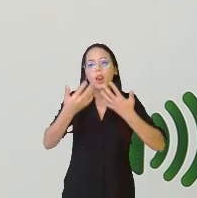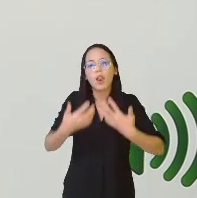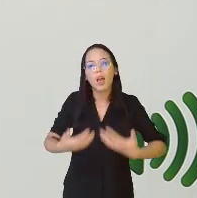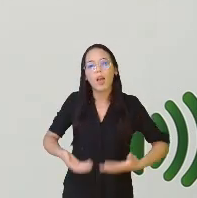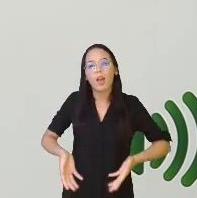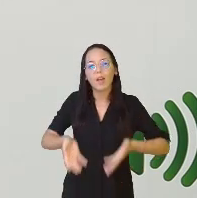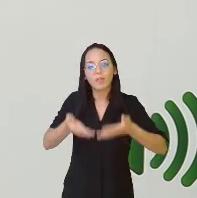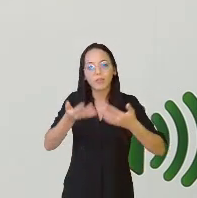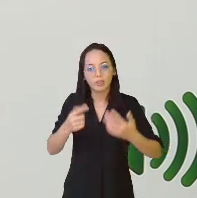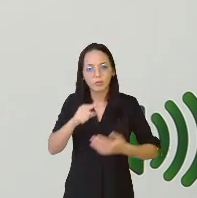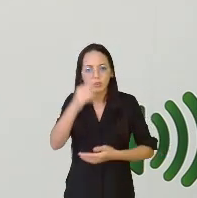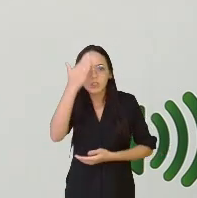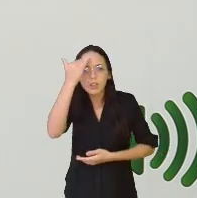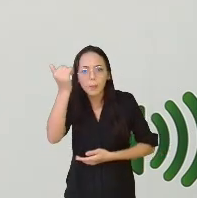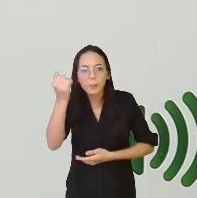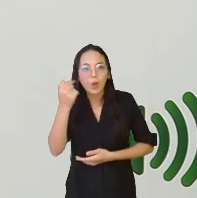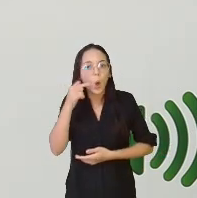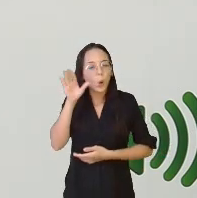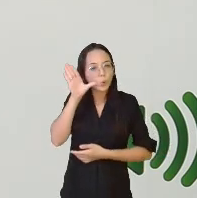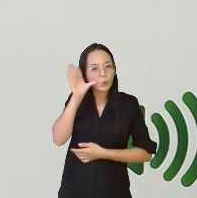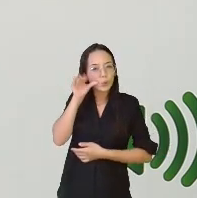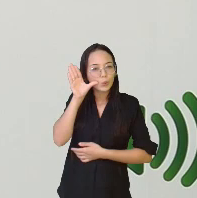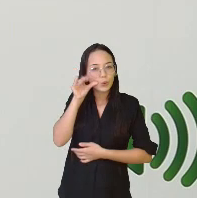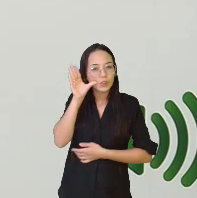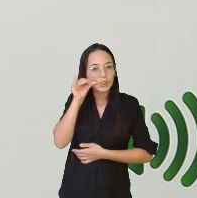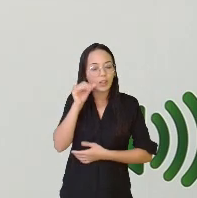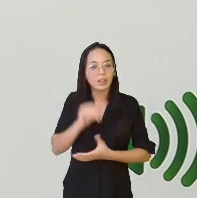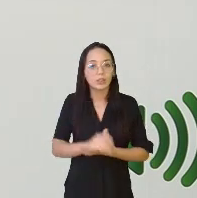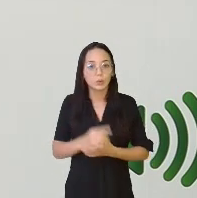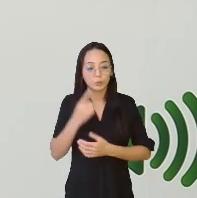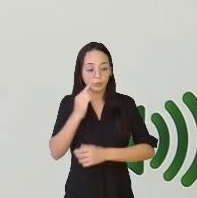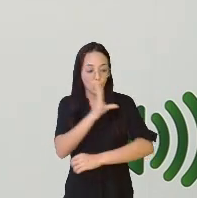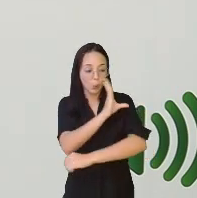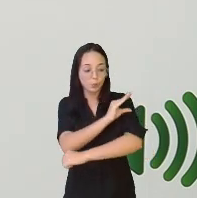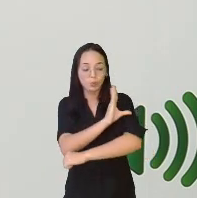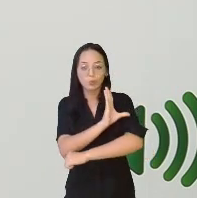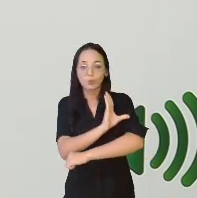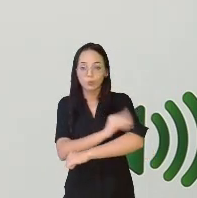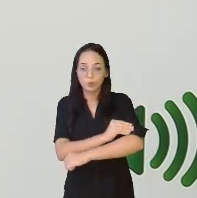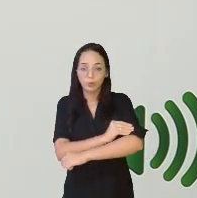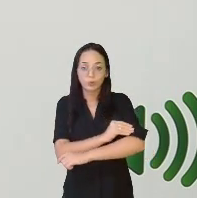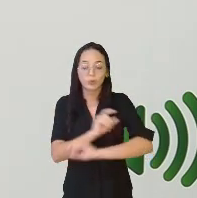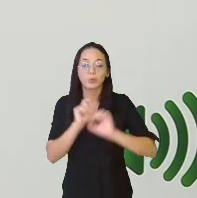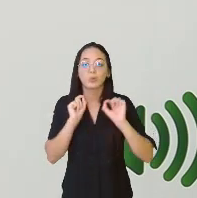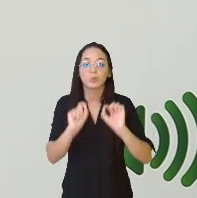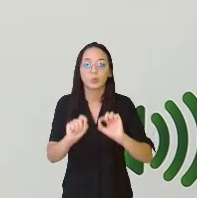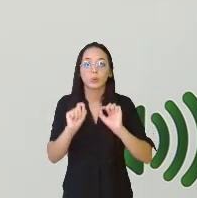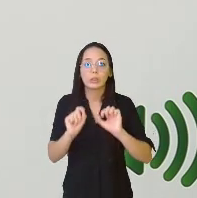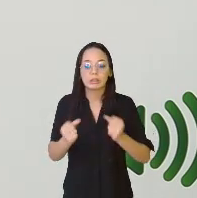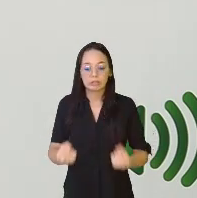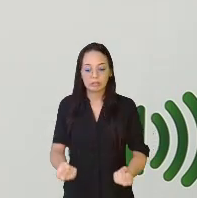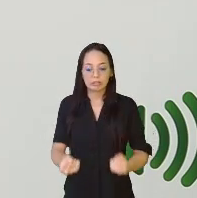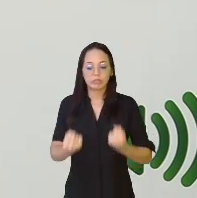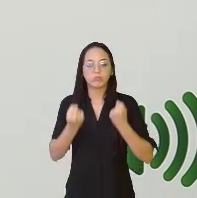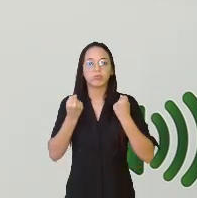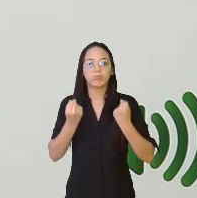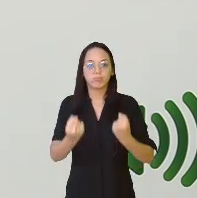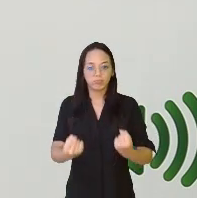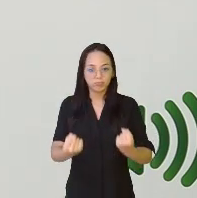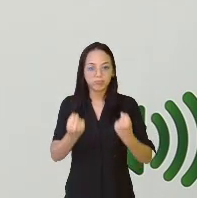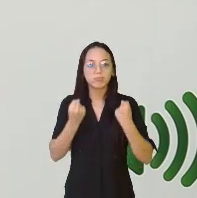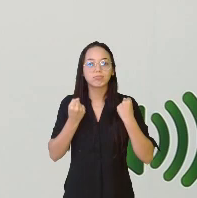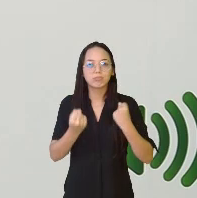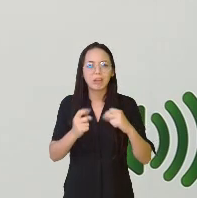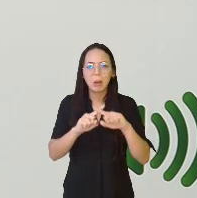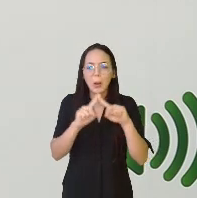sabia? Uma curiosidade, os músculos, eles são mais pesados